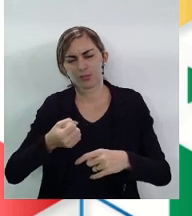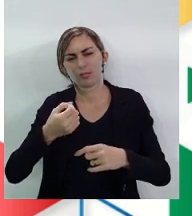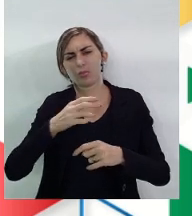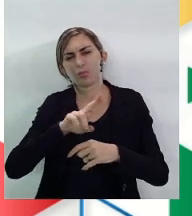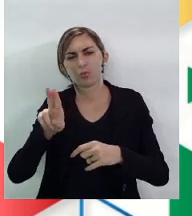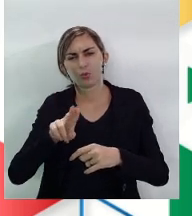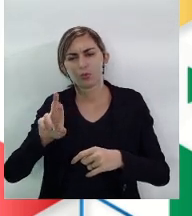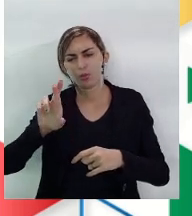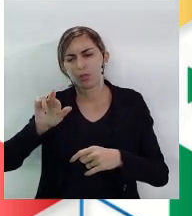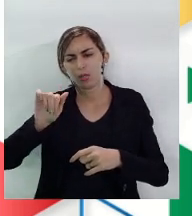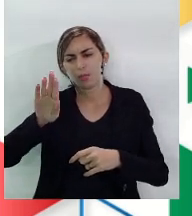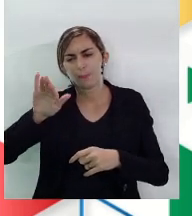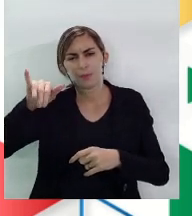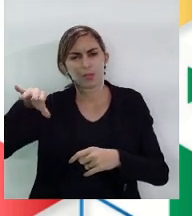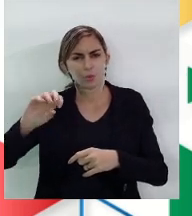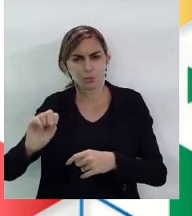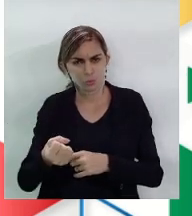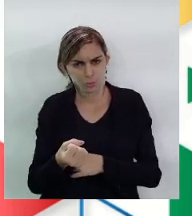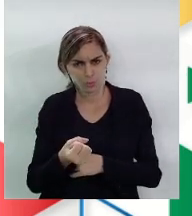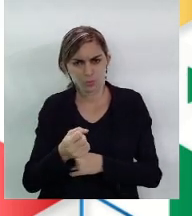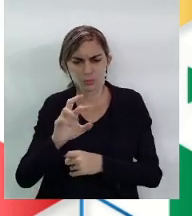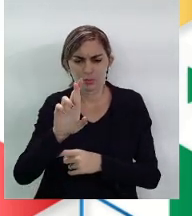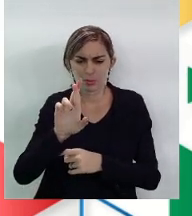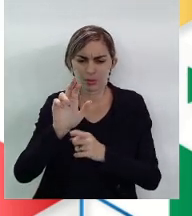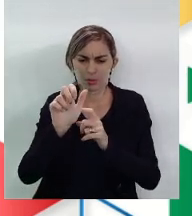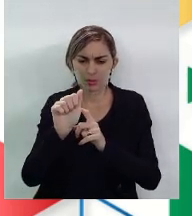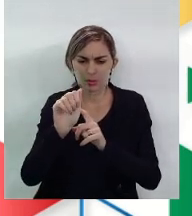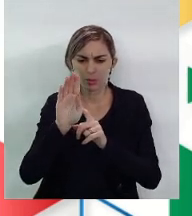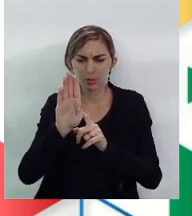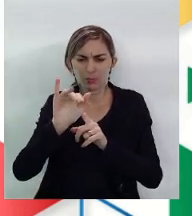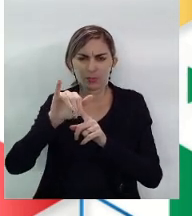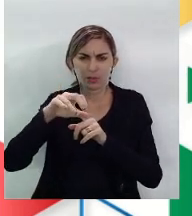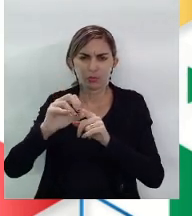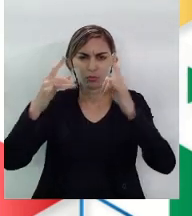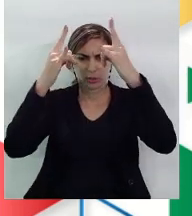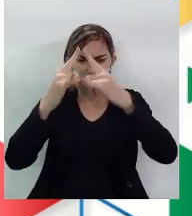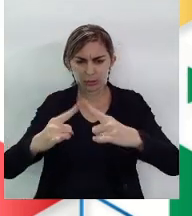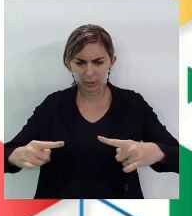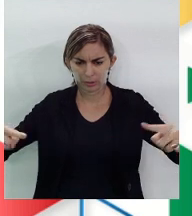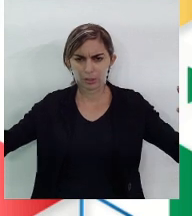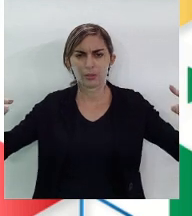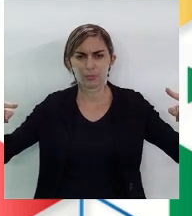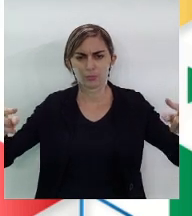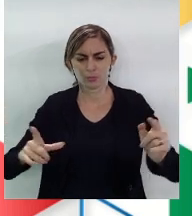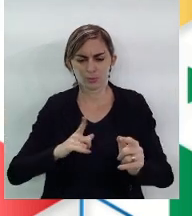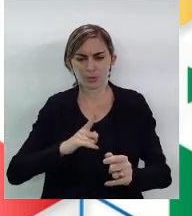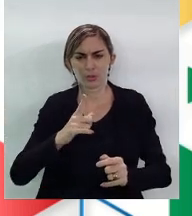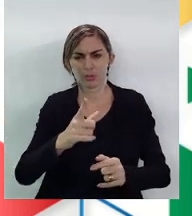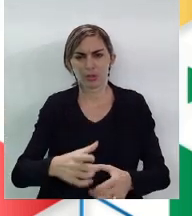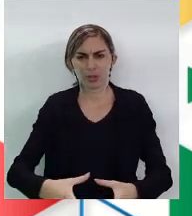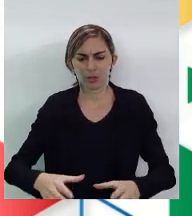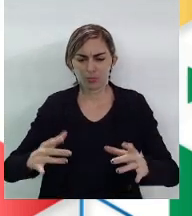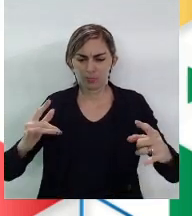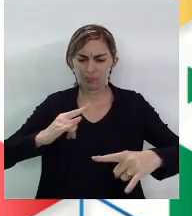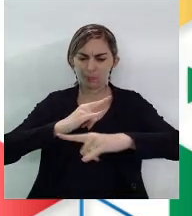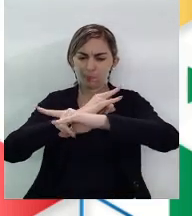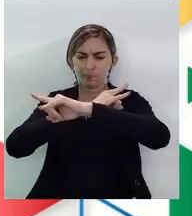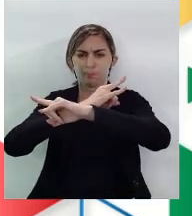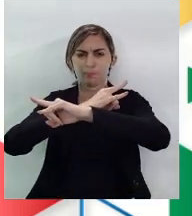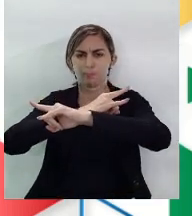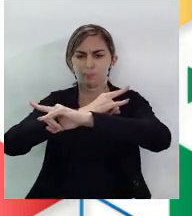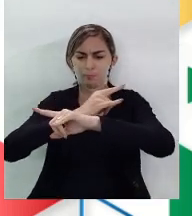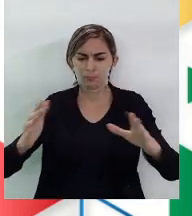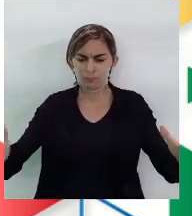de rabinos. Olhem só, rabinos. Os templos judaicos possuem uma arca na qual